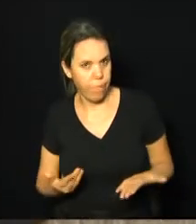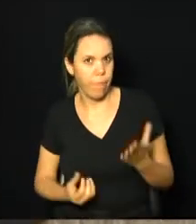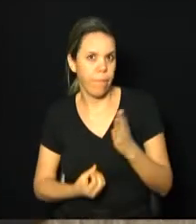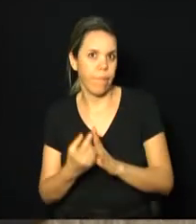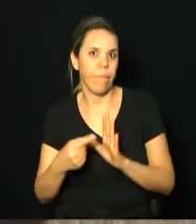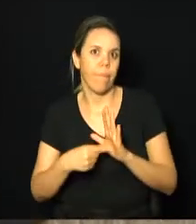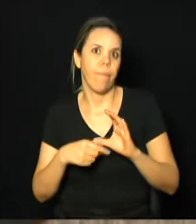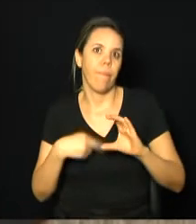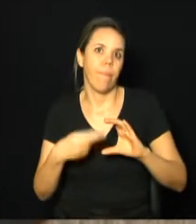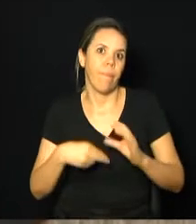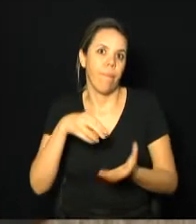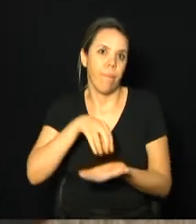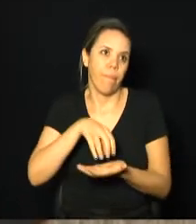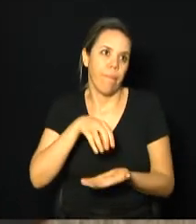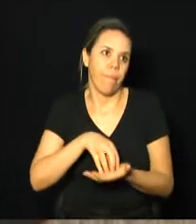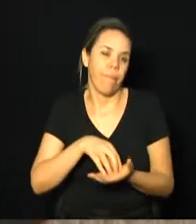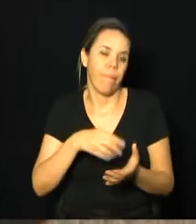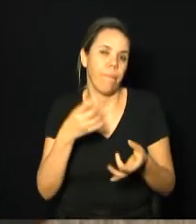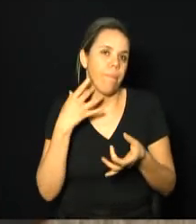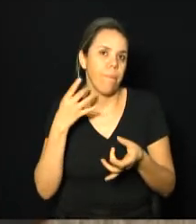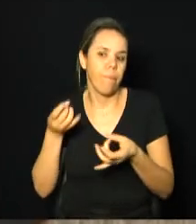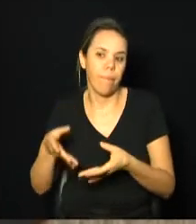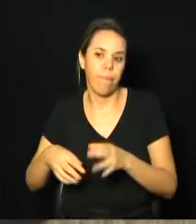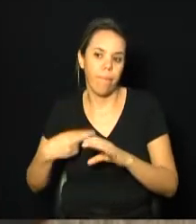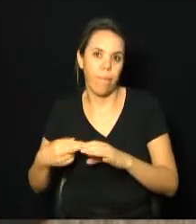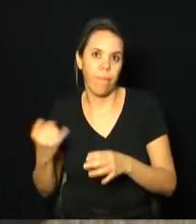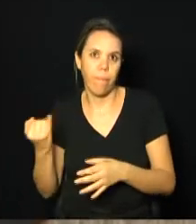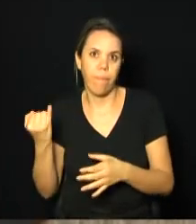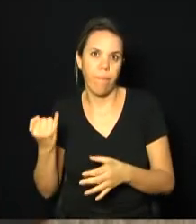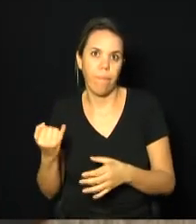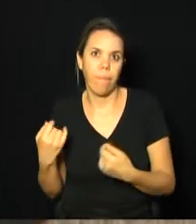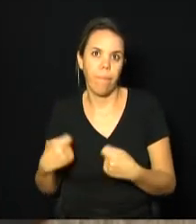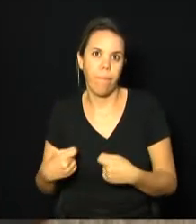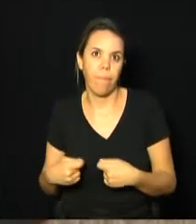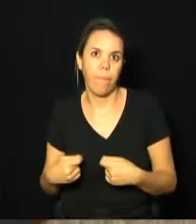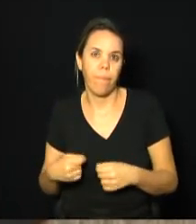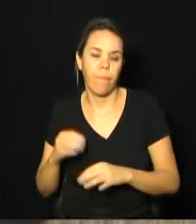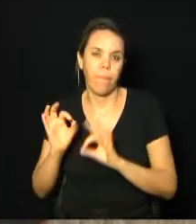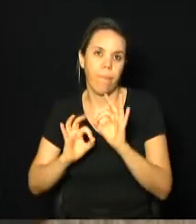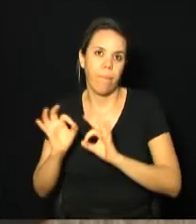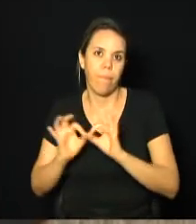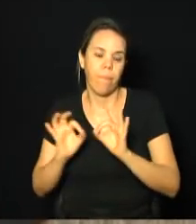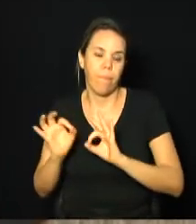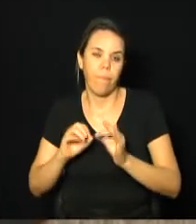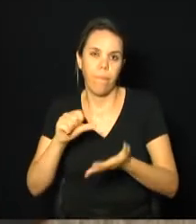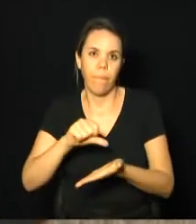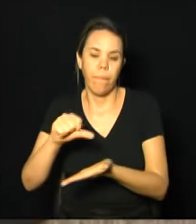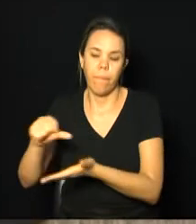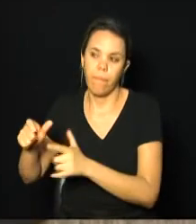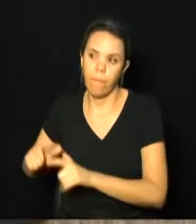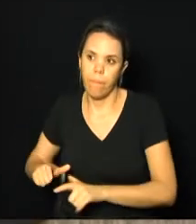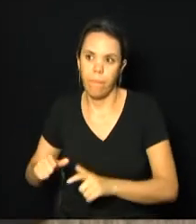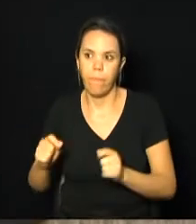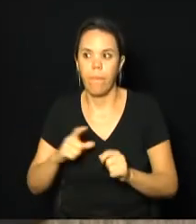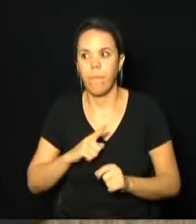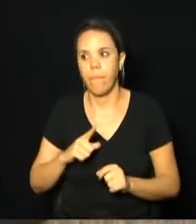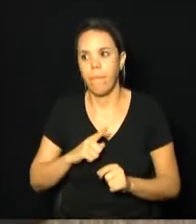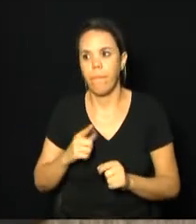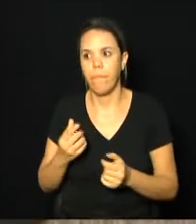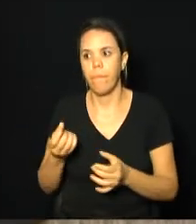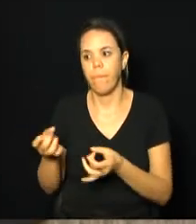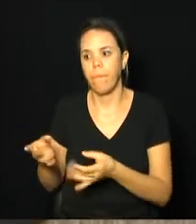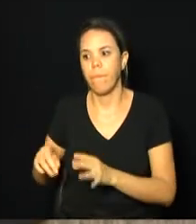do ecoponto, né? É muito importante a construção desses lugares para